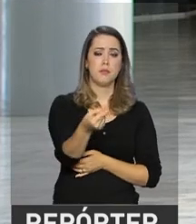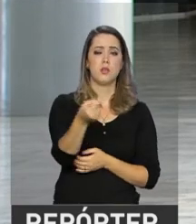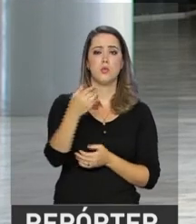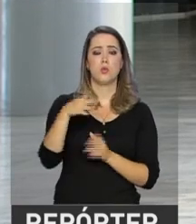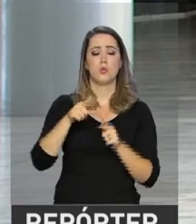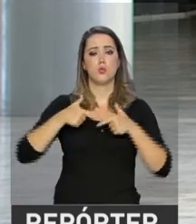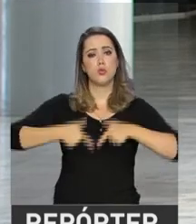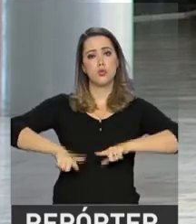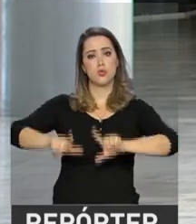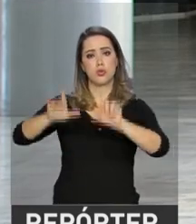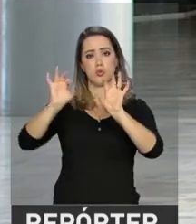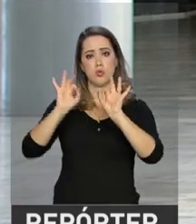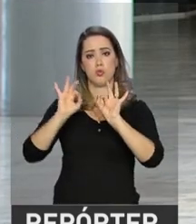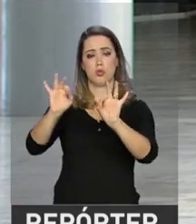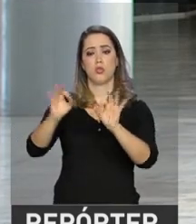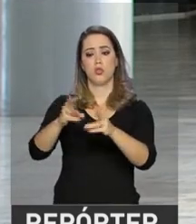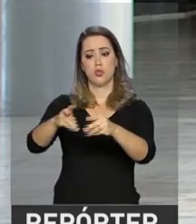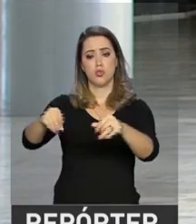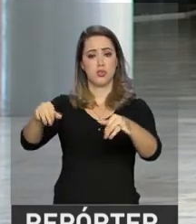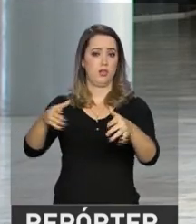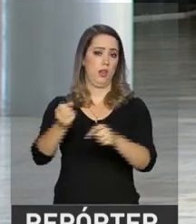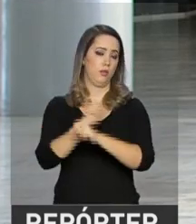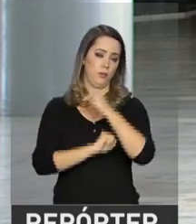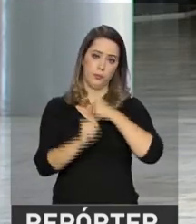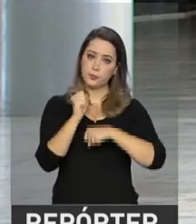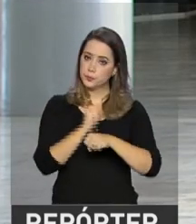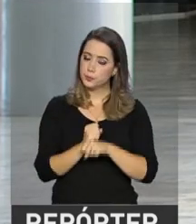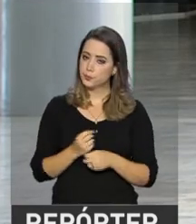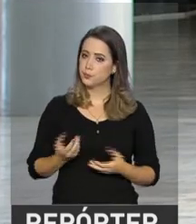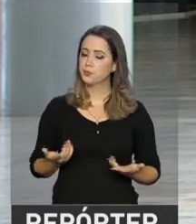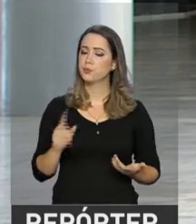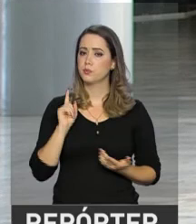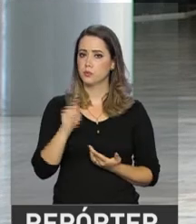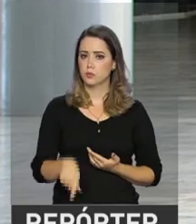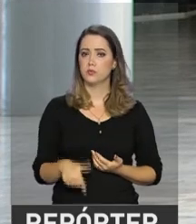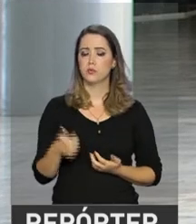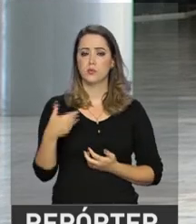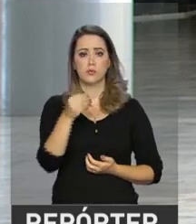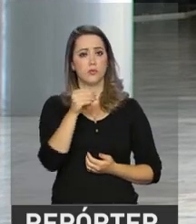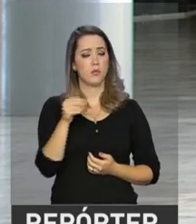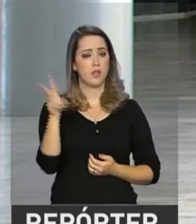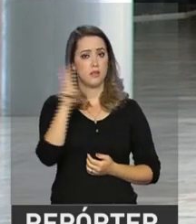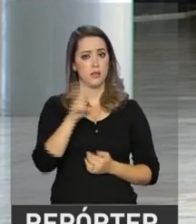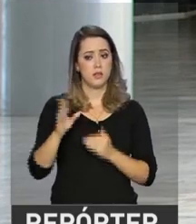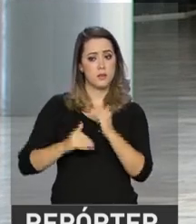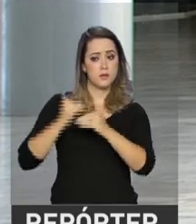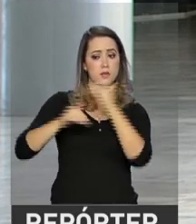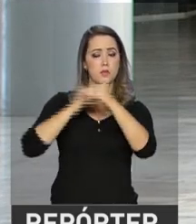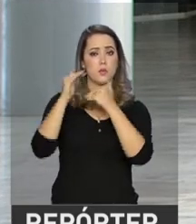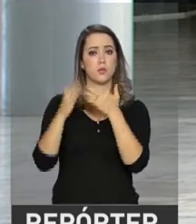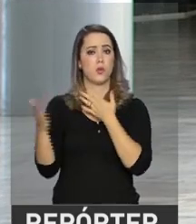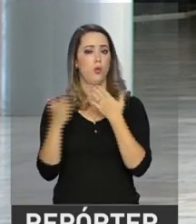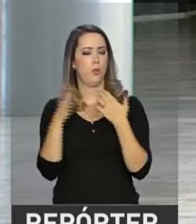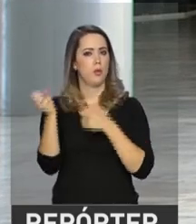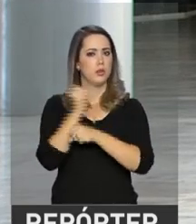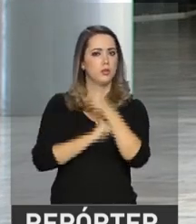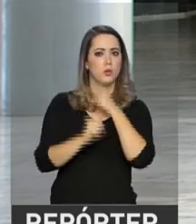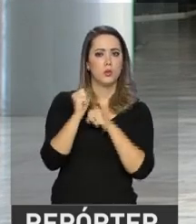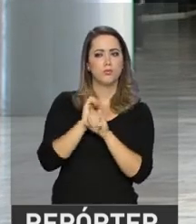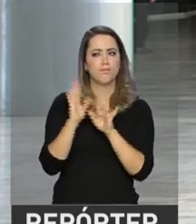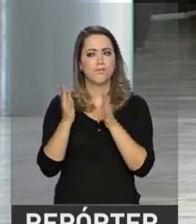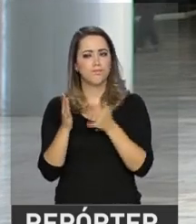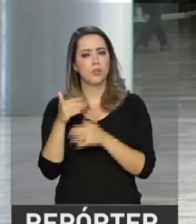26.523 títulos definitivos de terra no ano passado. O volume é 10 vezes superior à média anual observada